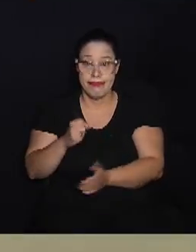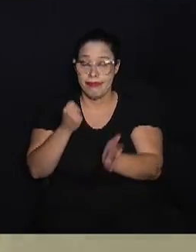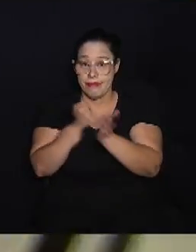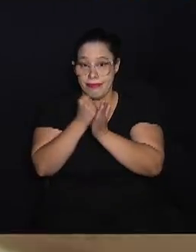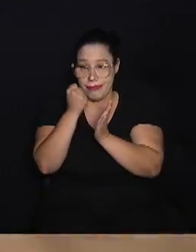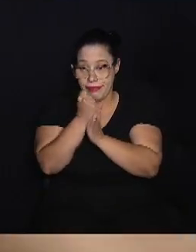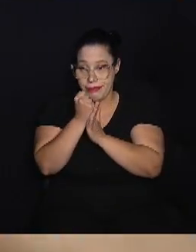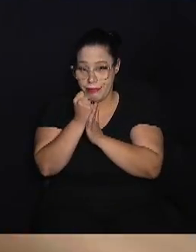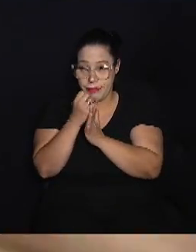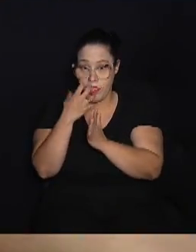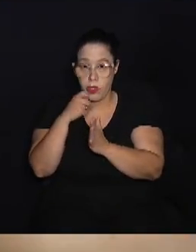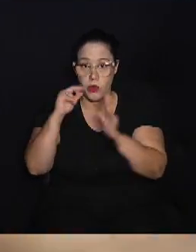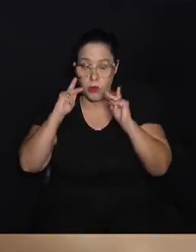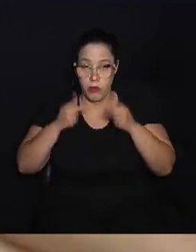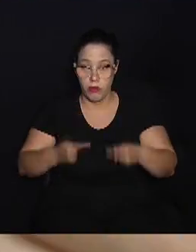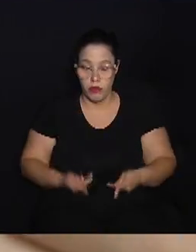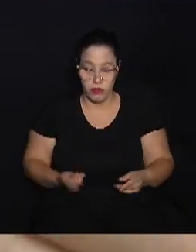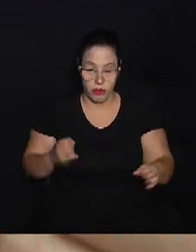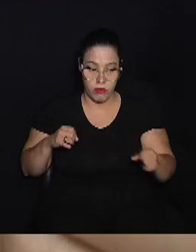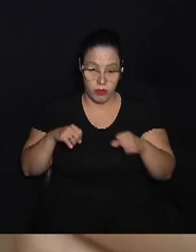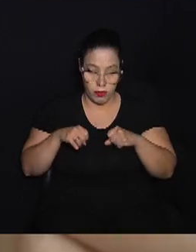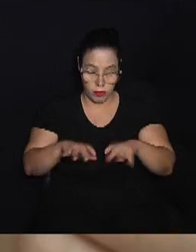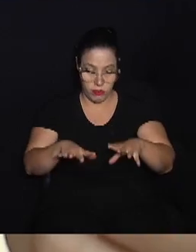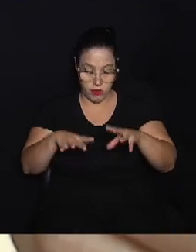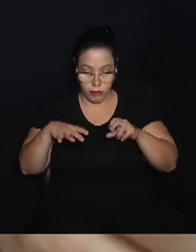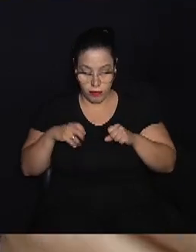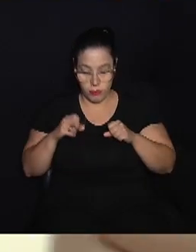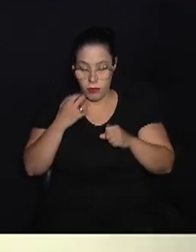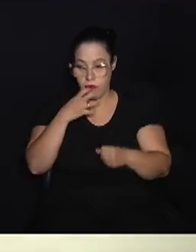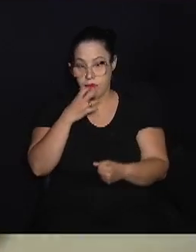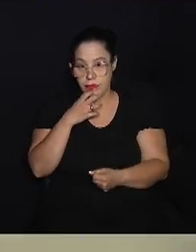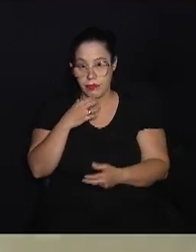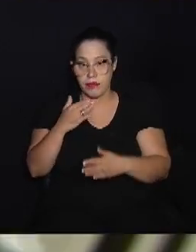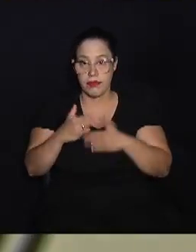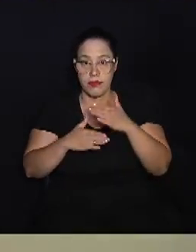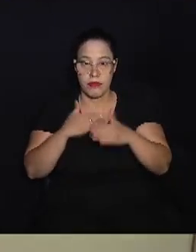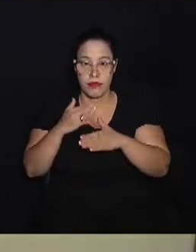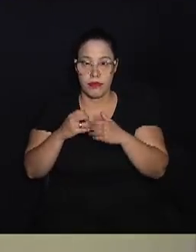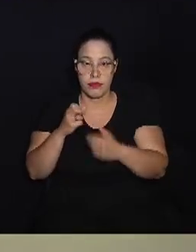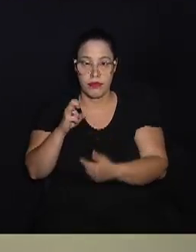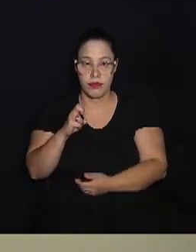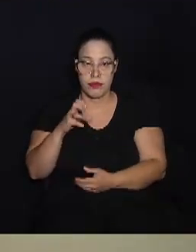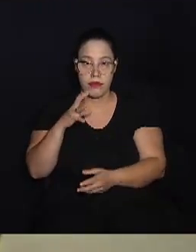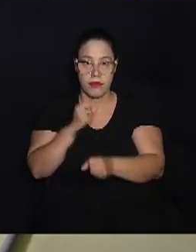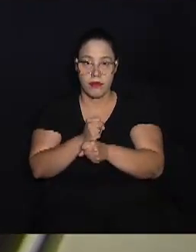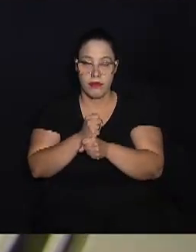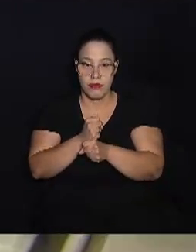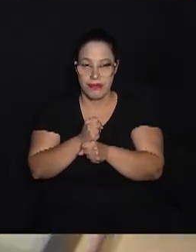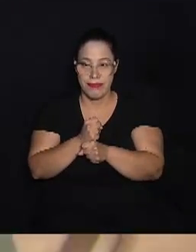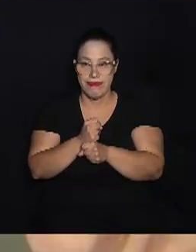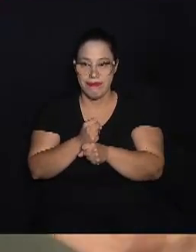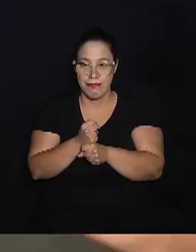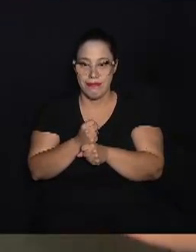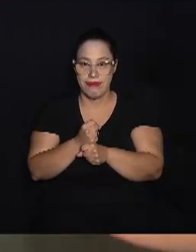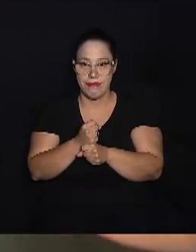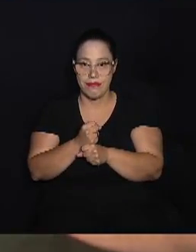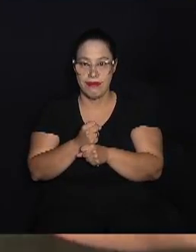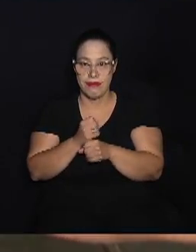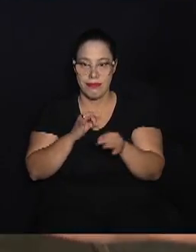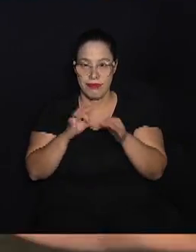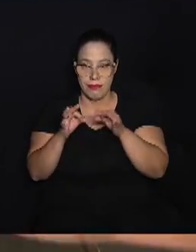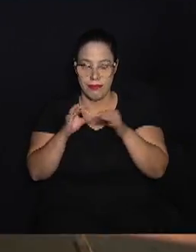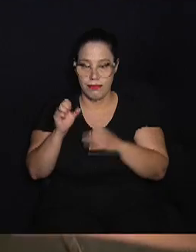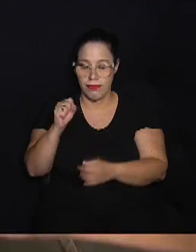de raiva humana transmitida por cães, superando o prazo de 5 anos exigido pela